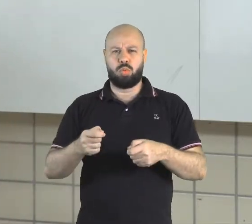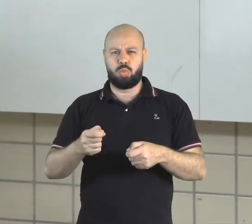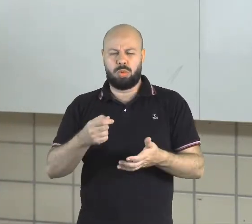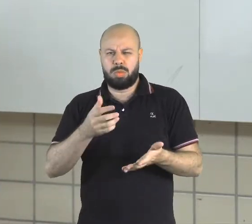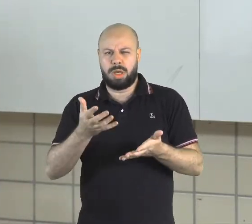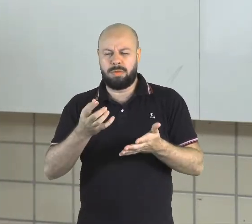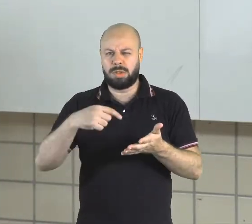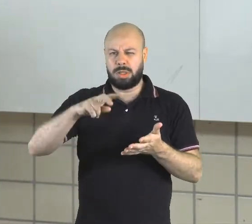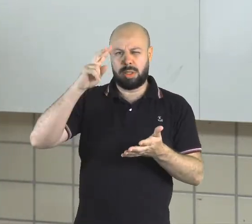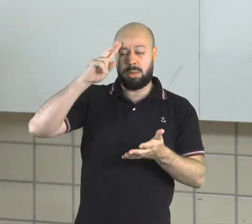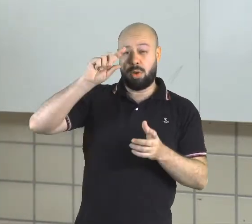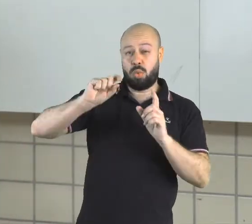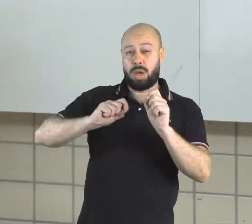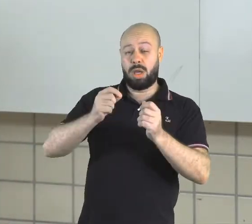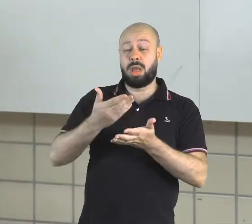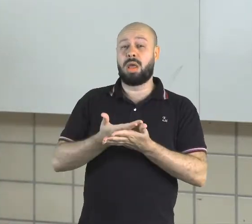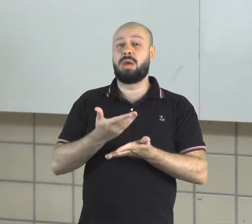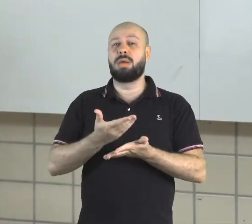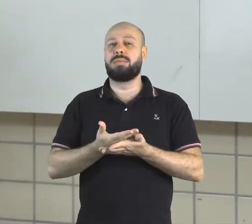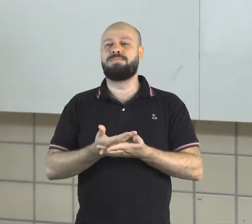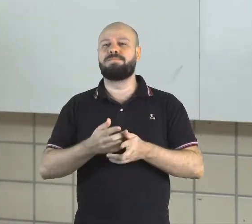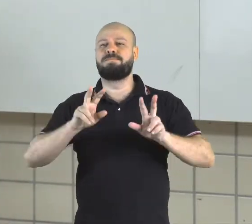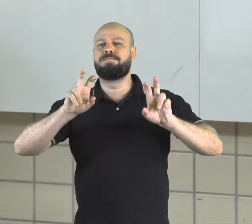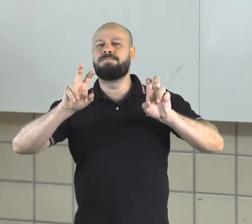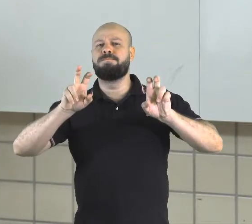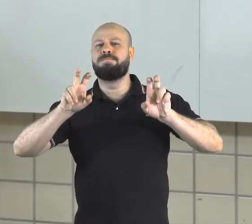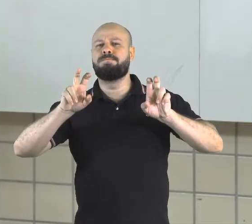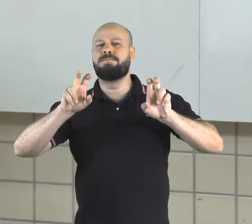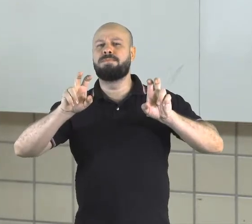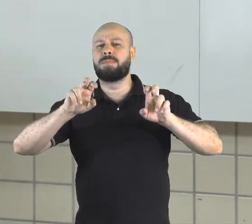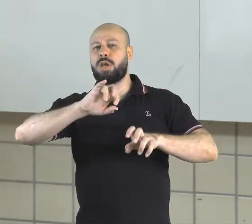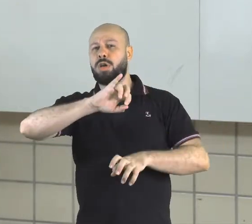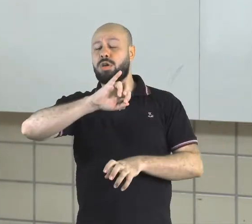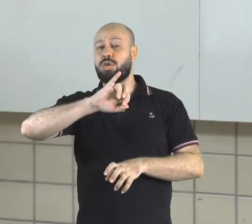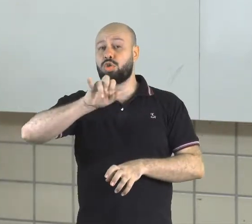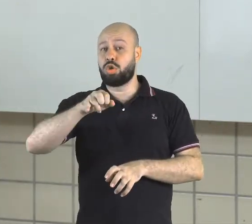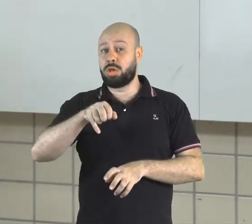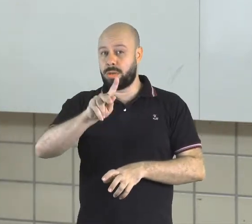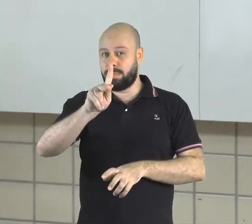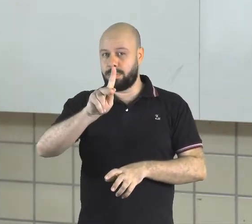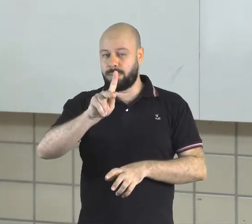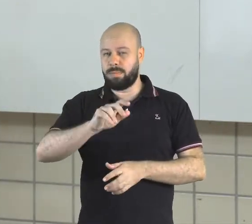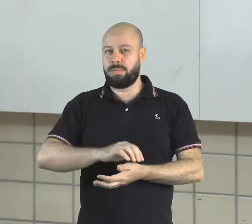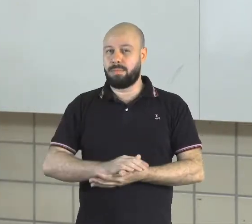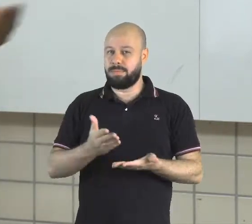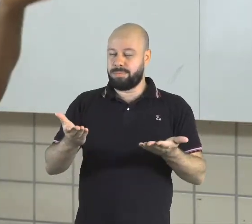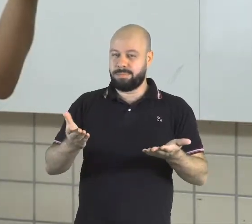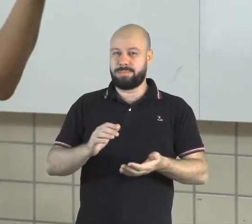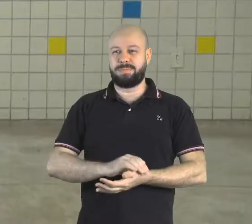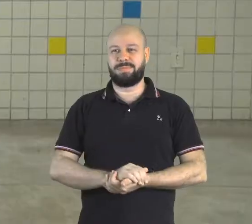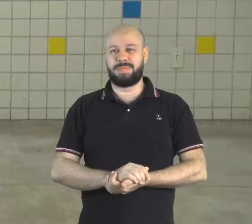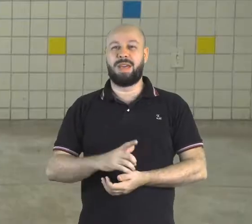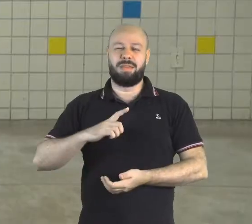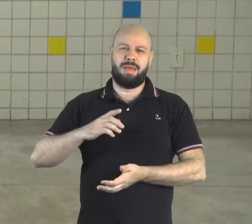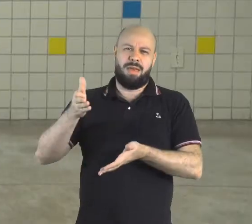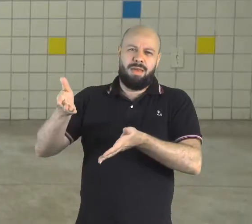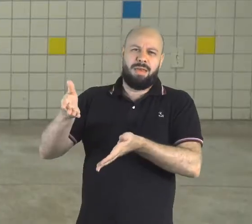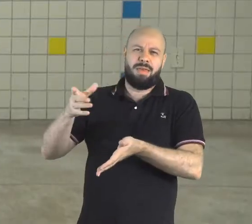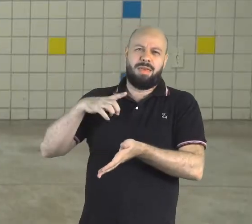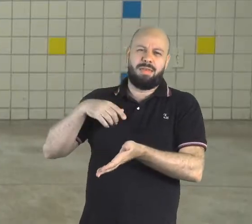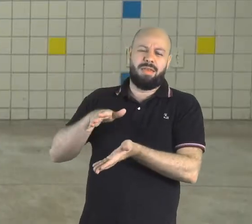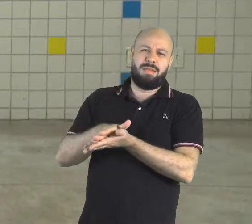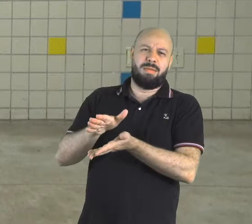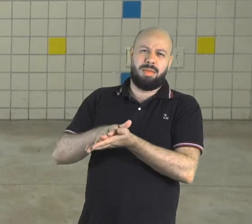lembrasse da nossa aula sobre Juscelino Kubitschek. JK, tem até uma homenagem para ele aqui na